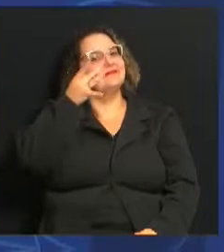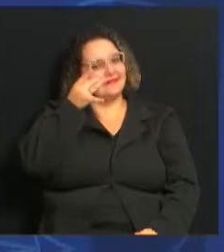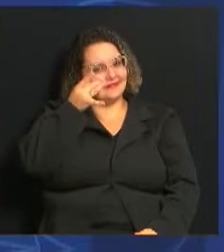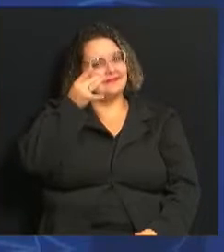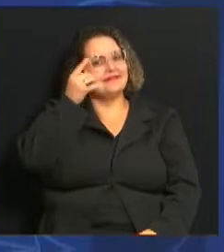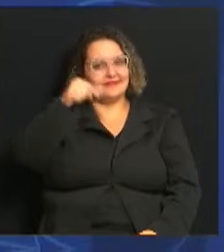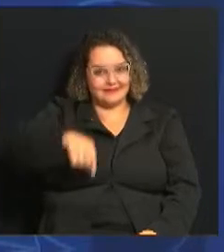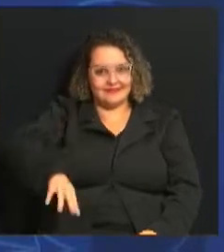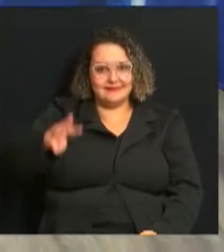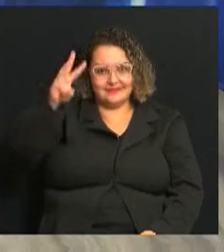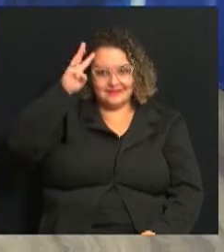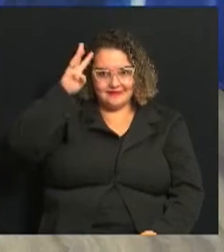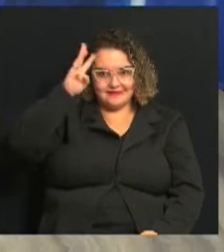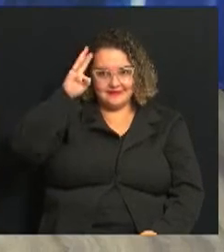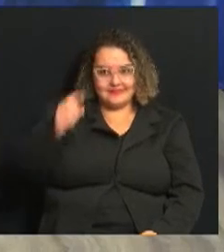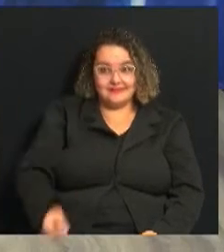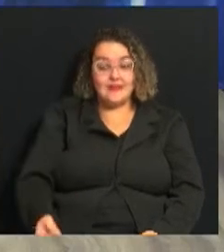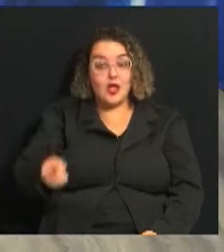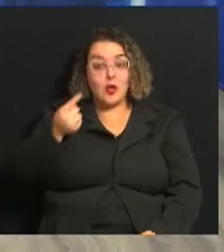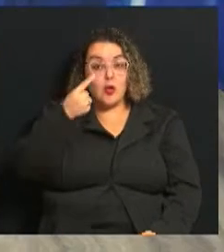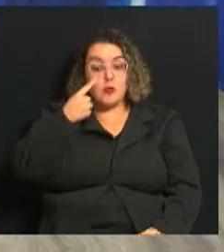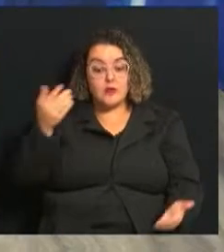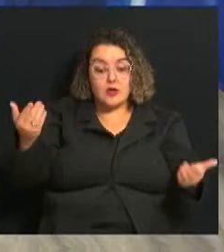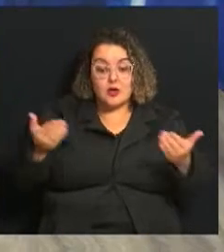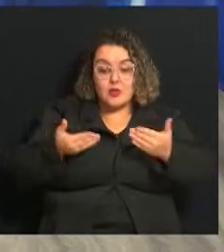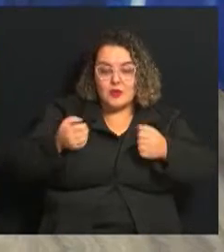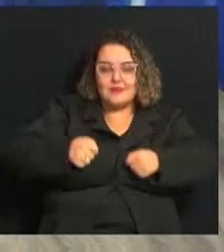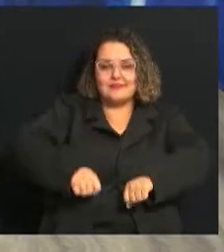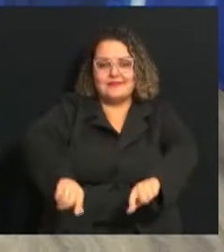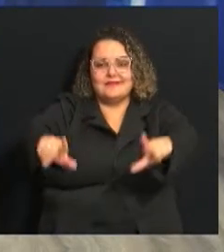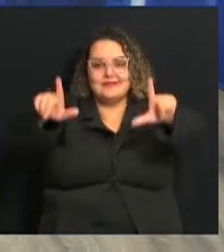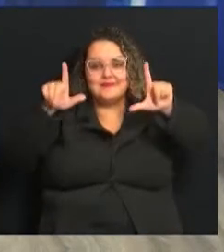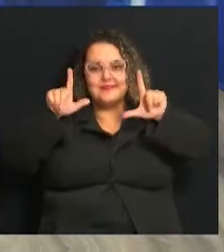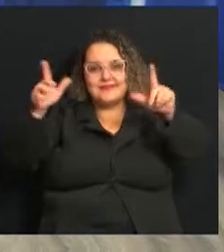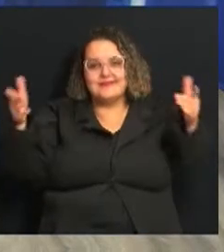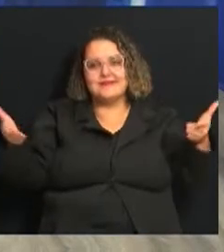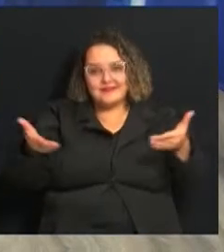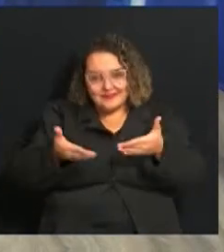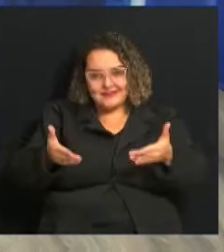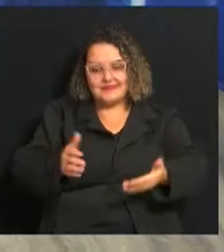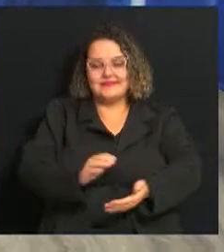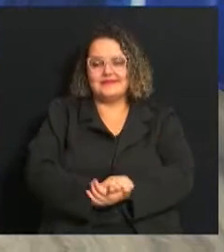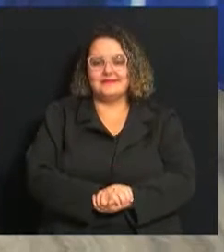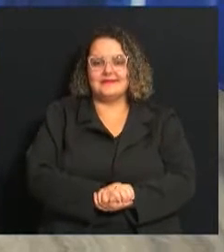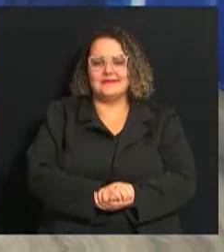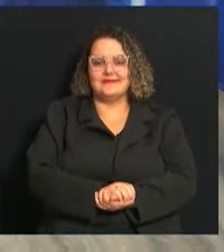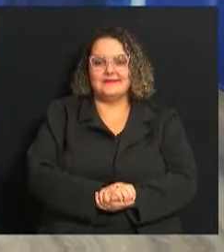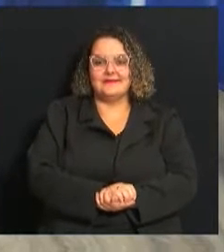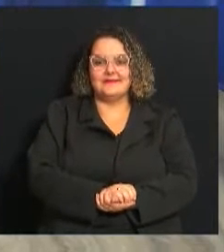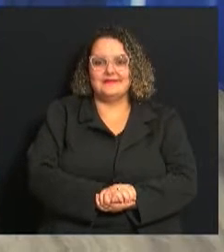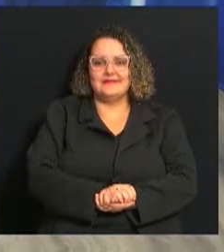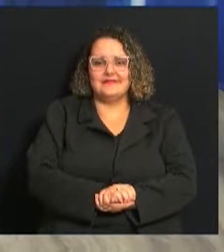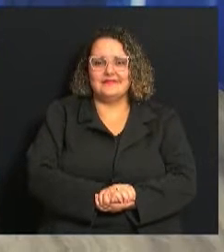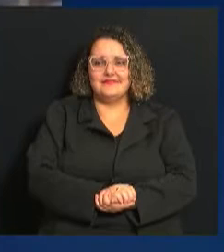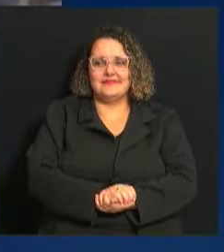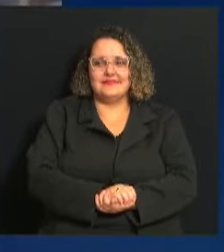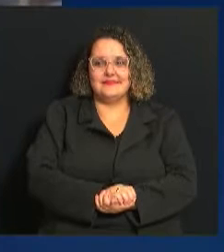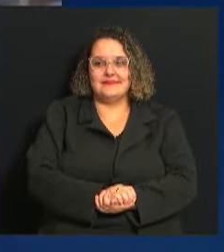nesta terça-feira. Confira a partir de agora os destaques de hoje.